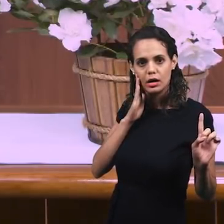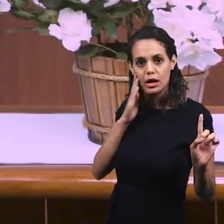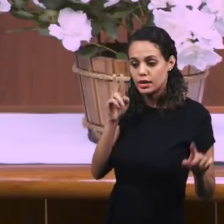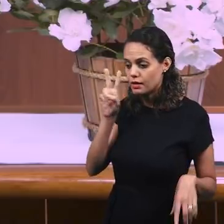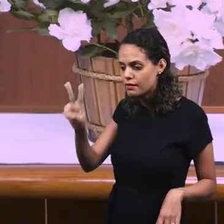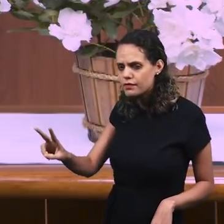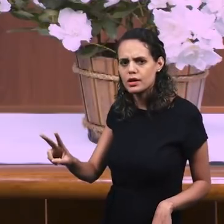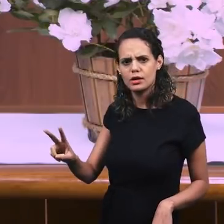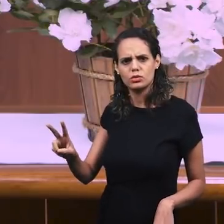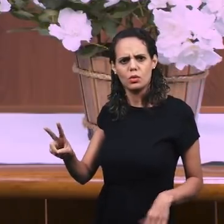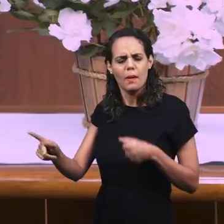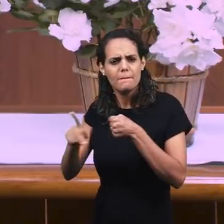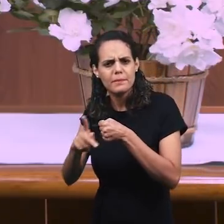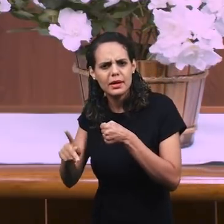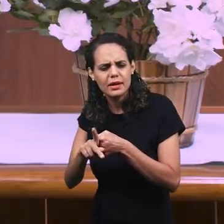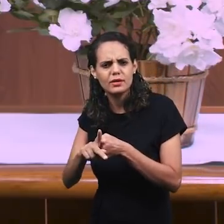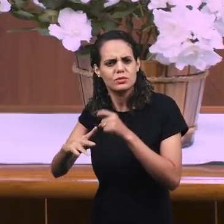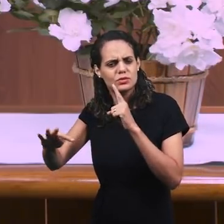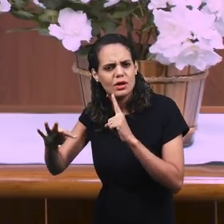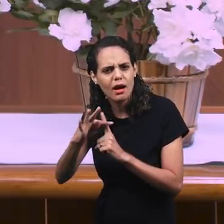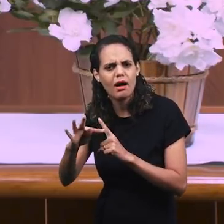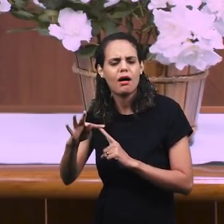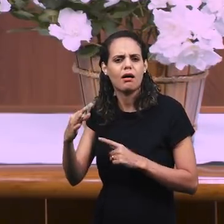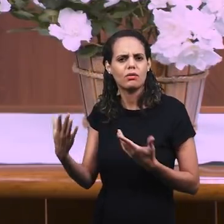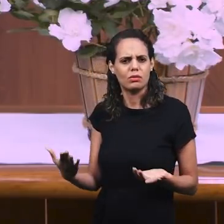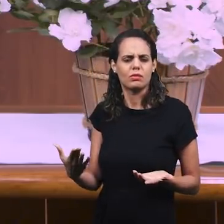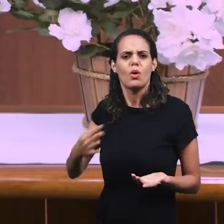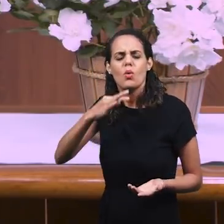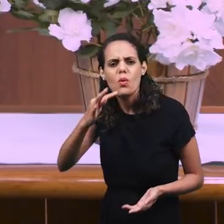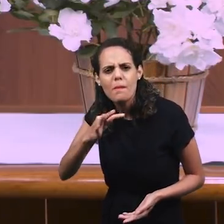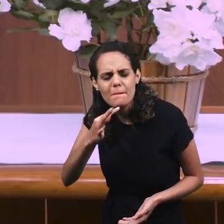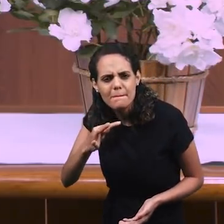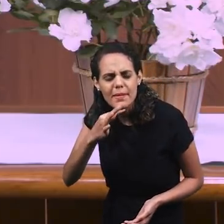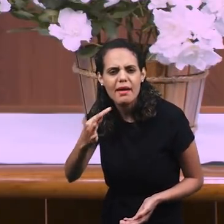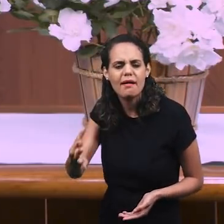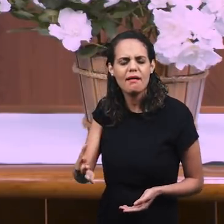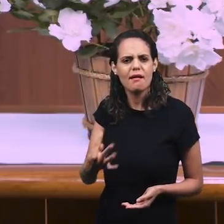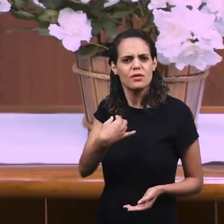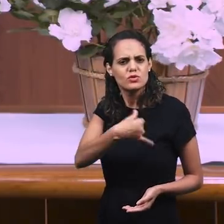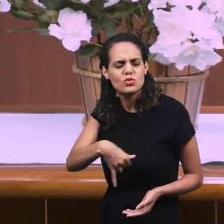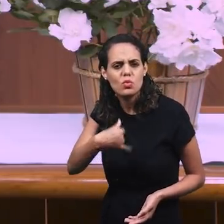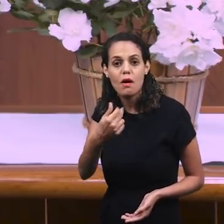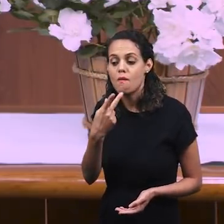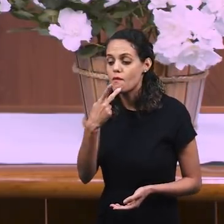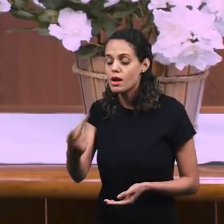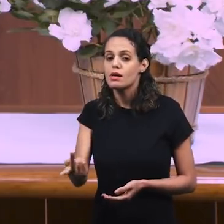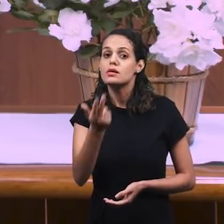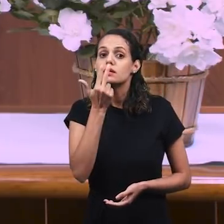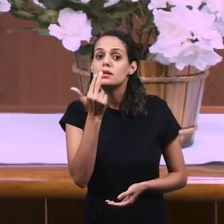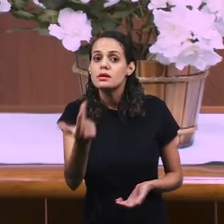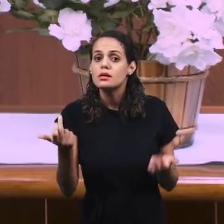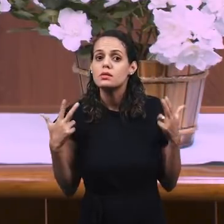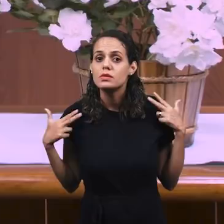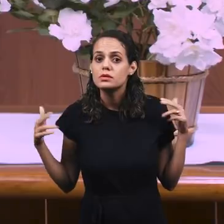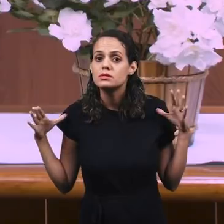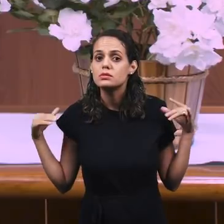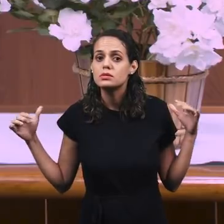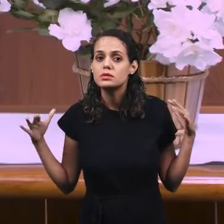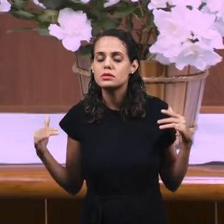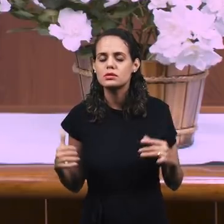viram Pedro, João, Tiago, né? Tomé profetizando, falando em